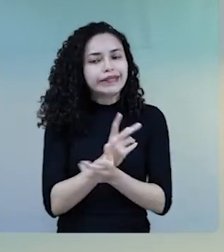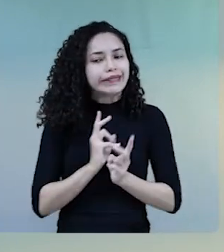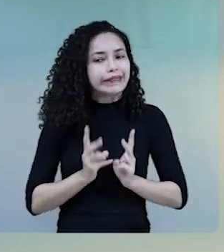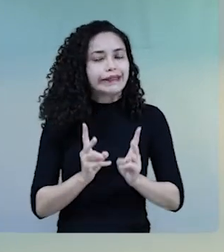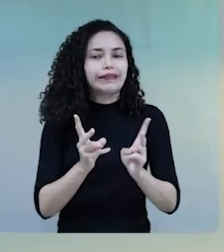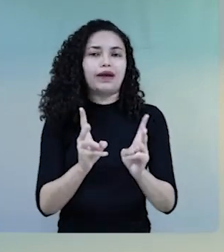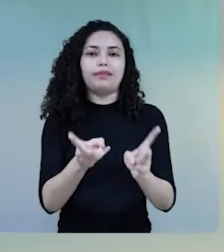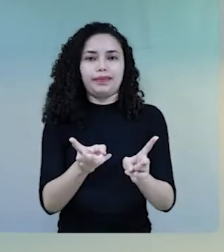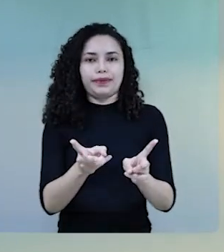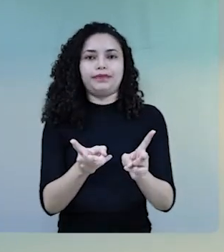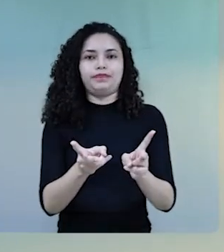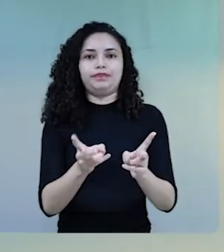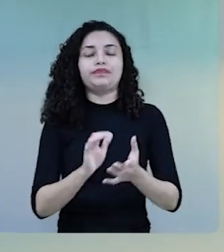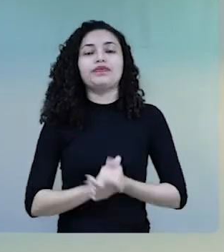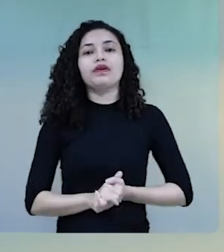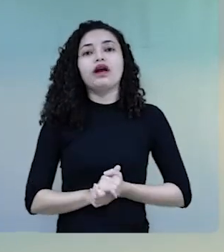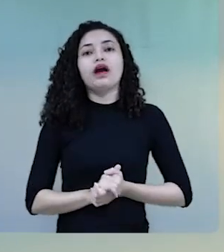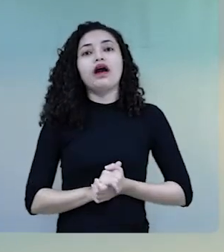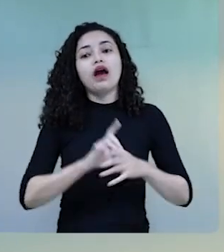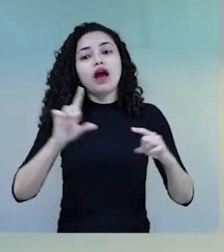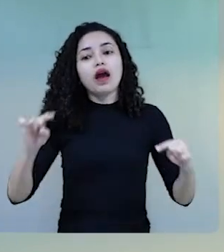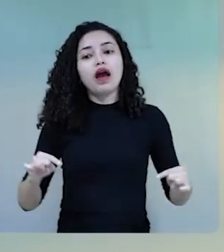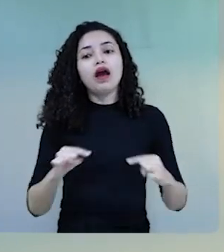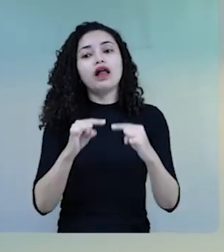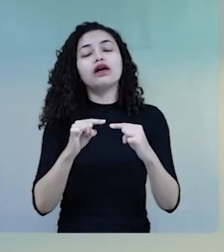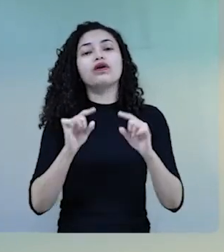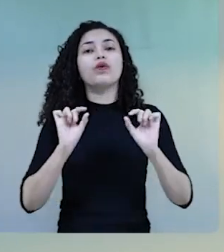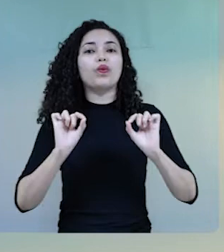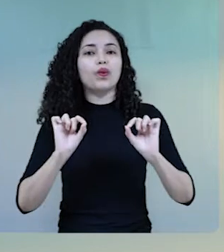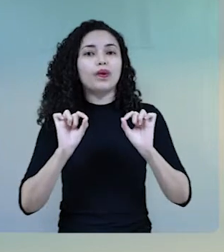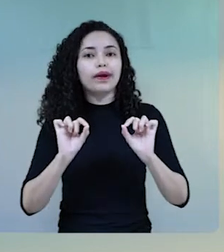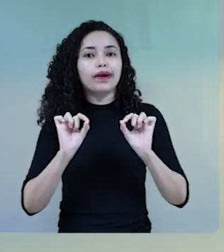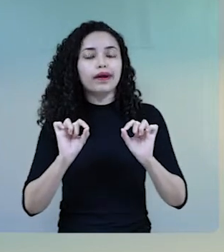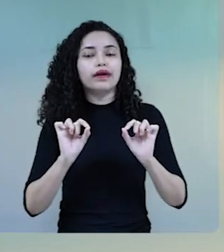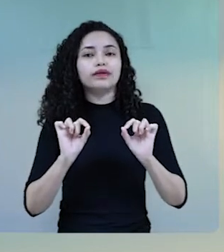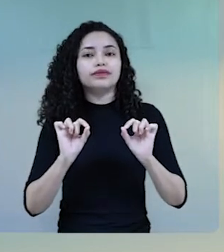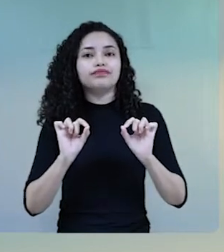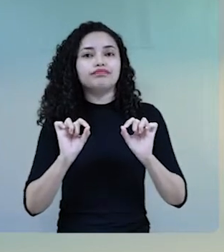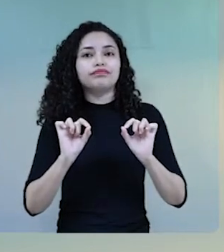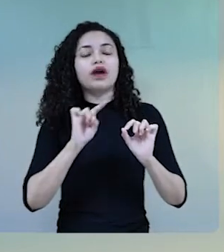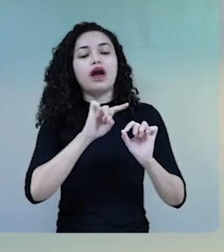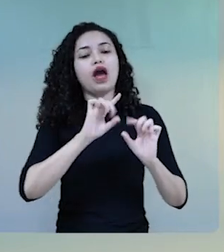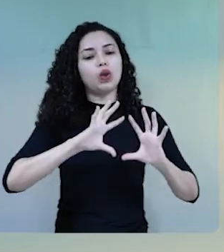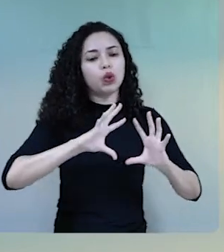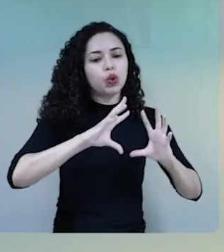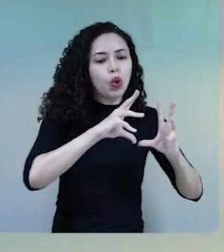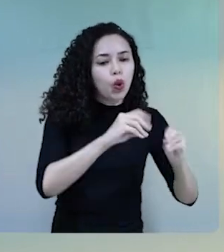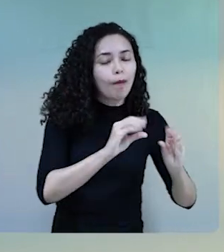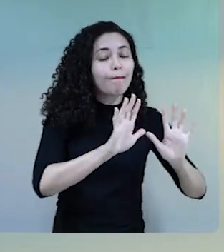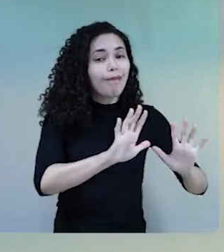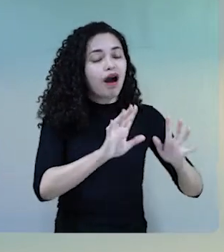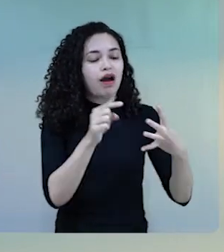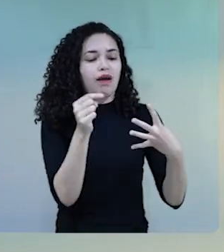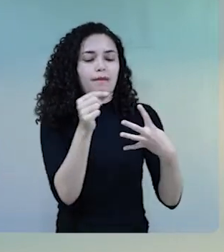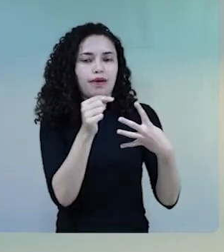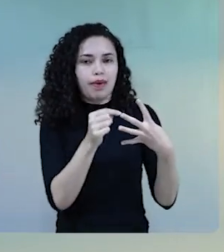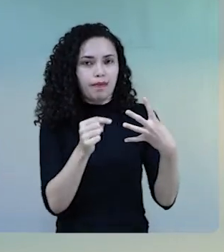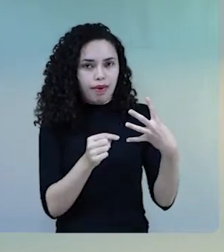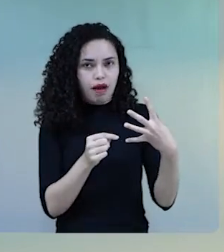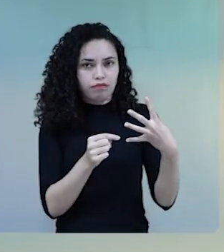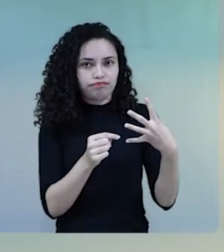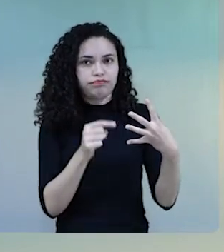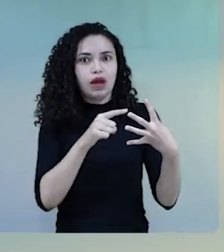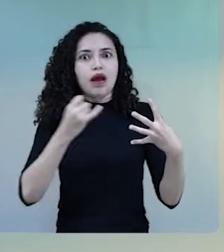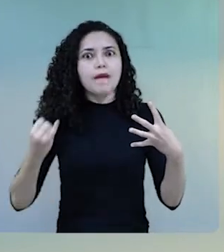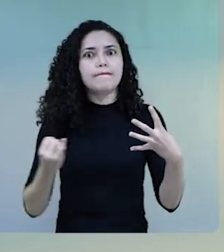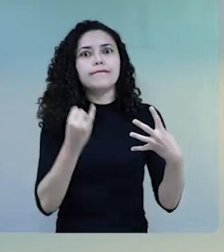está justamente relacionado com com essa parte, com todinha, mas desses 4 assuntos, o mais importante